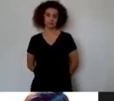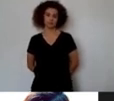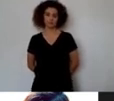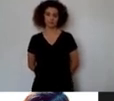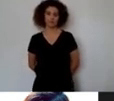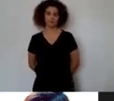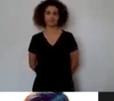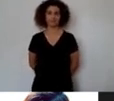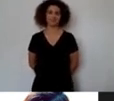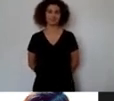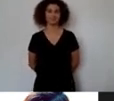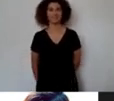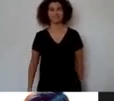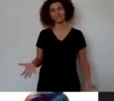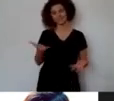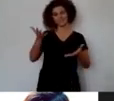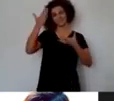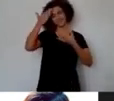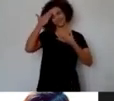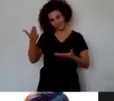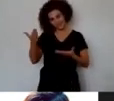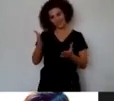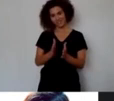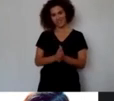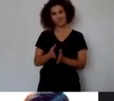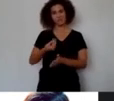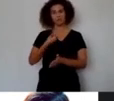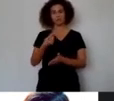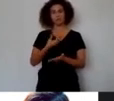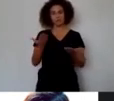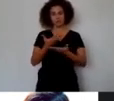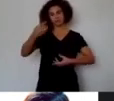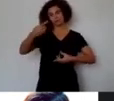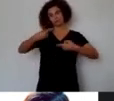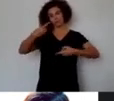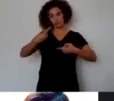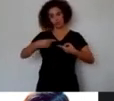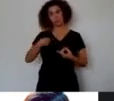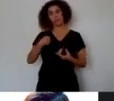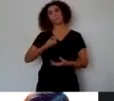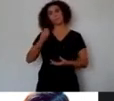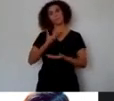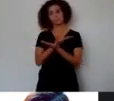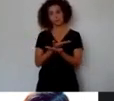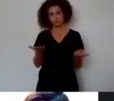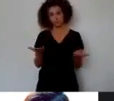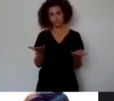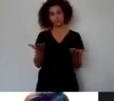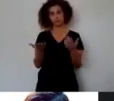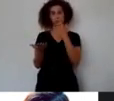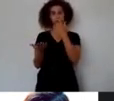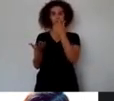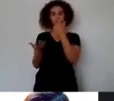Eu queria agradecer também por estar aqui nessa roda, queria agradecer por todo mundo que participou, eu acho que teve um envolvimento